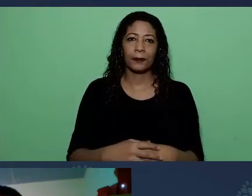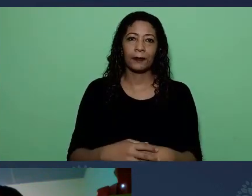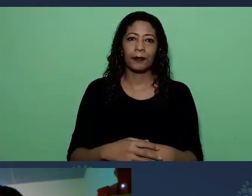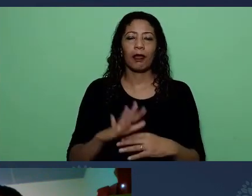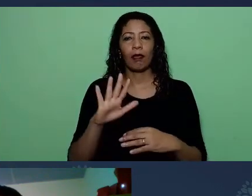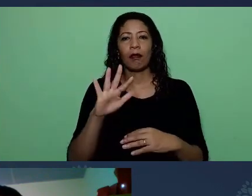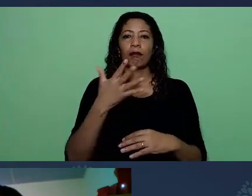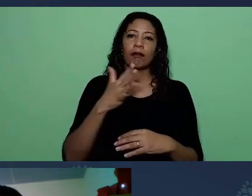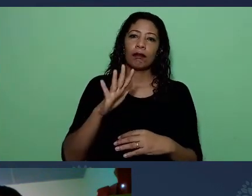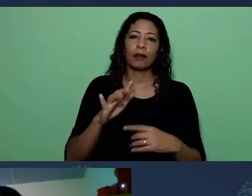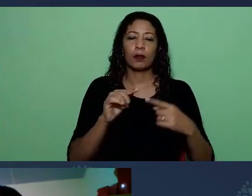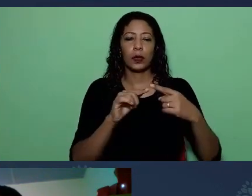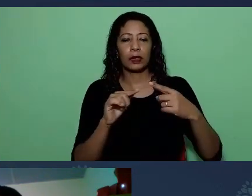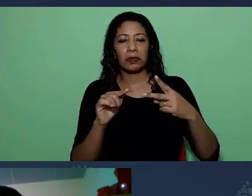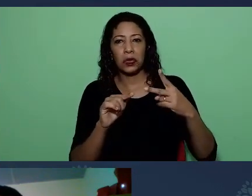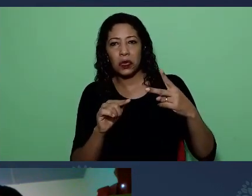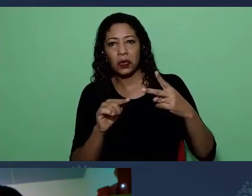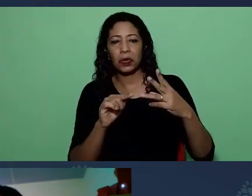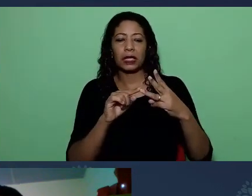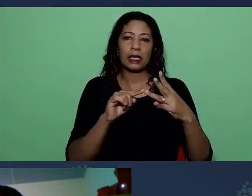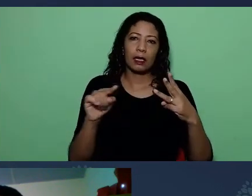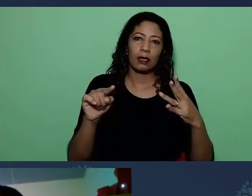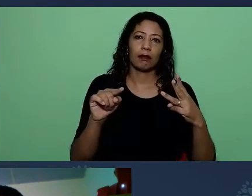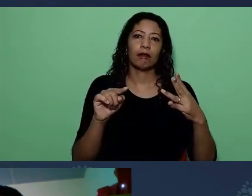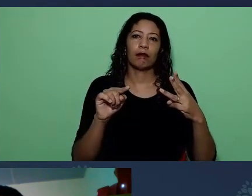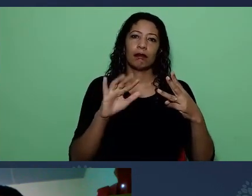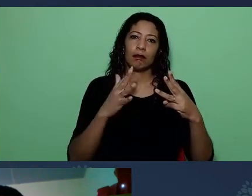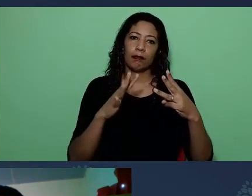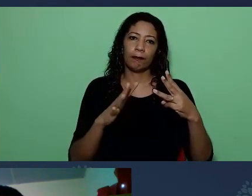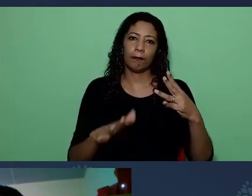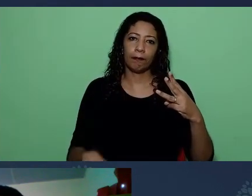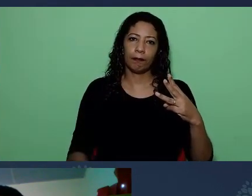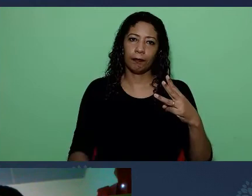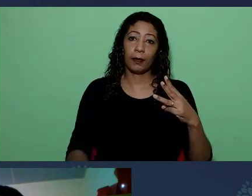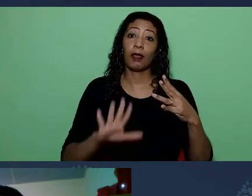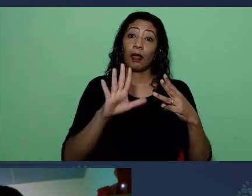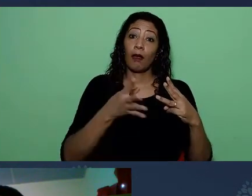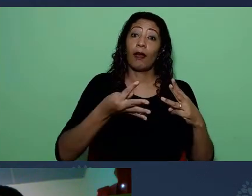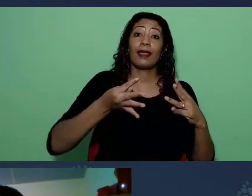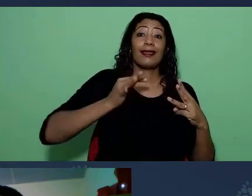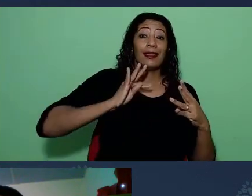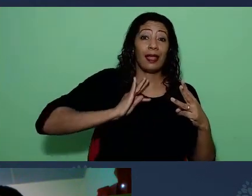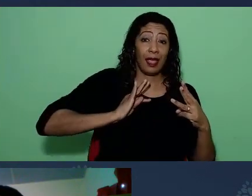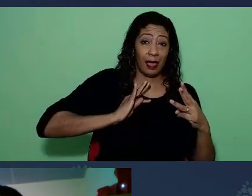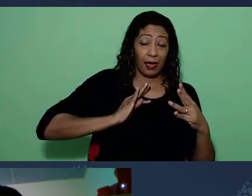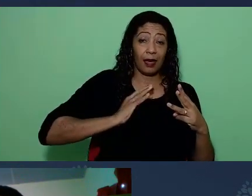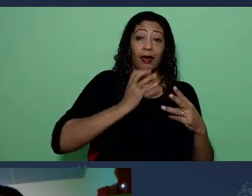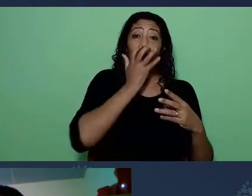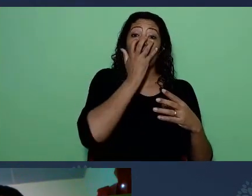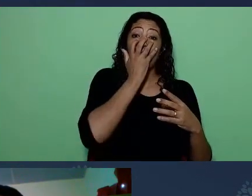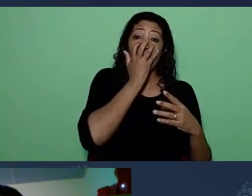média, entre 2 a 3 semanas. Com técnica inalatória correta, sempre.